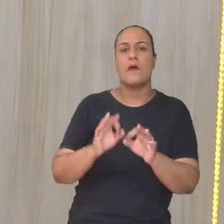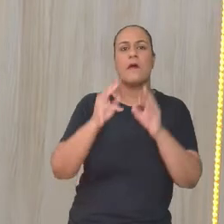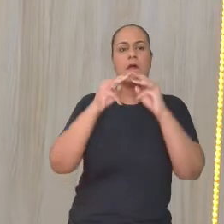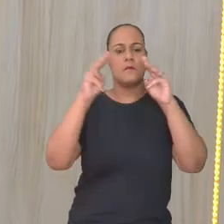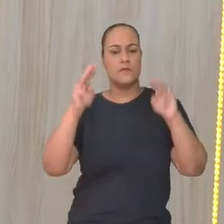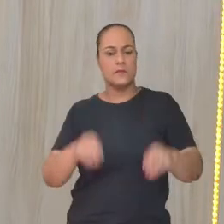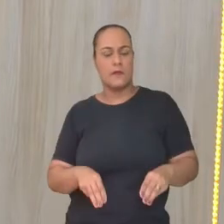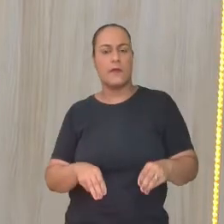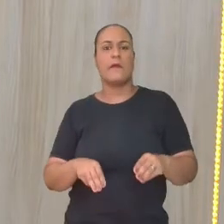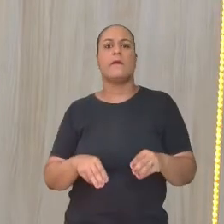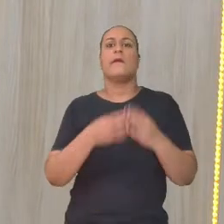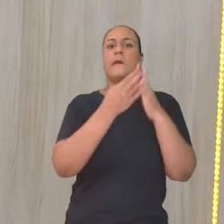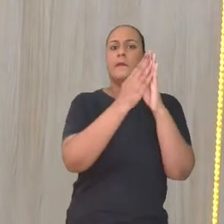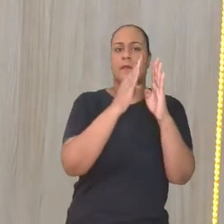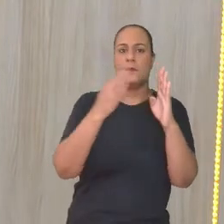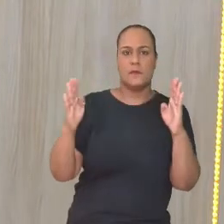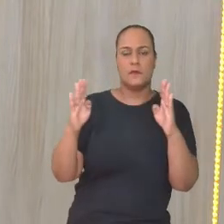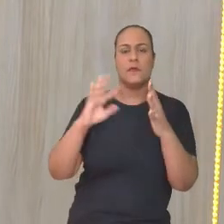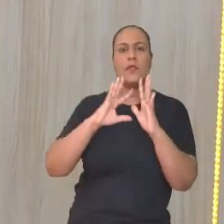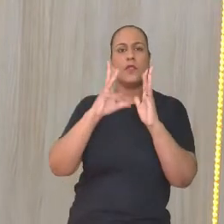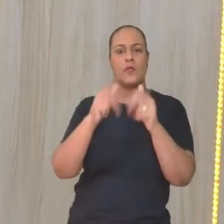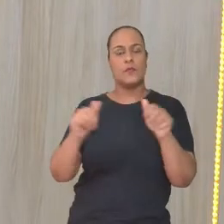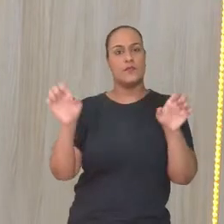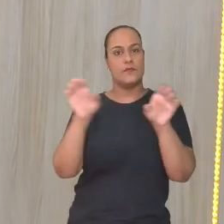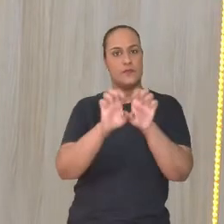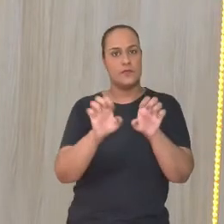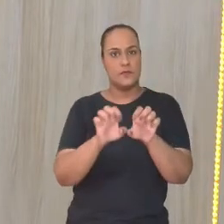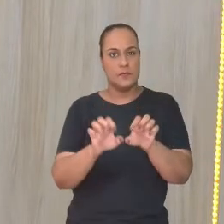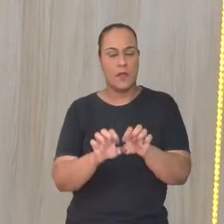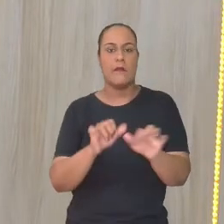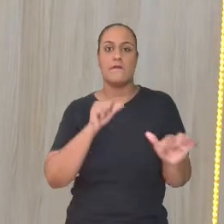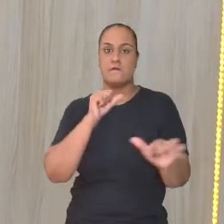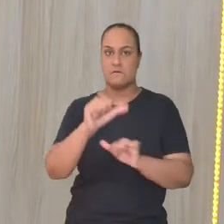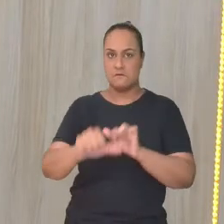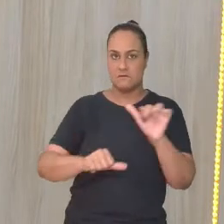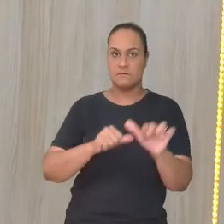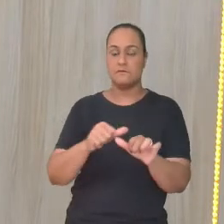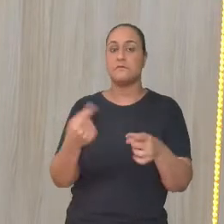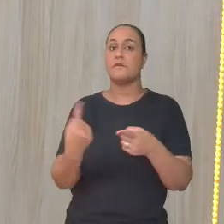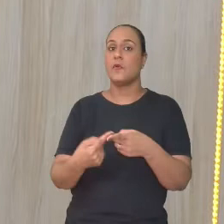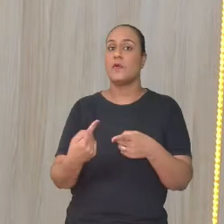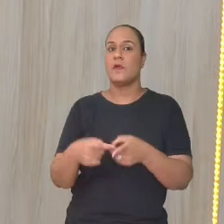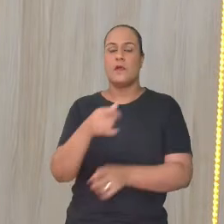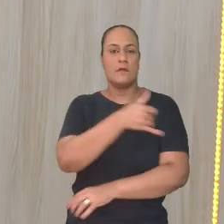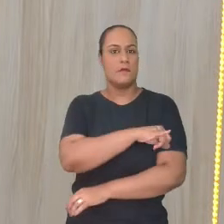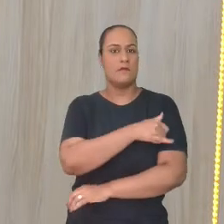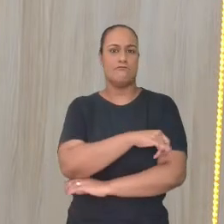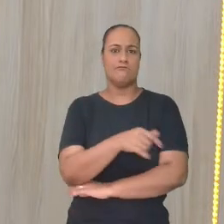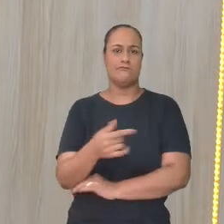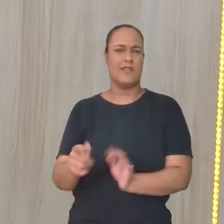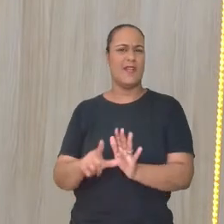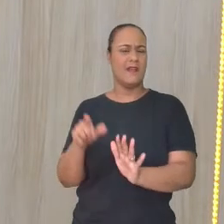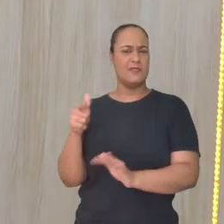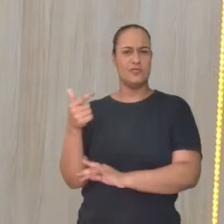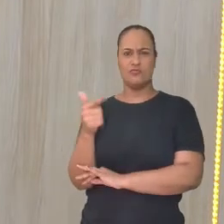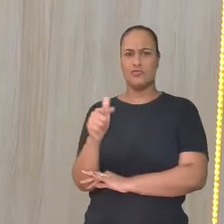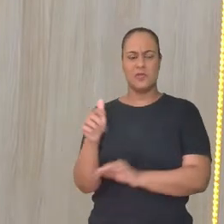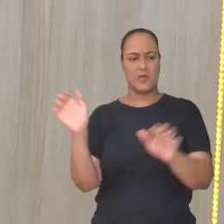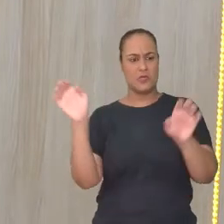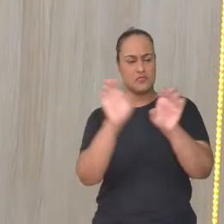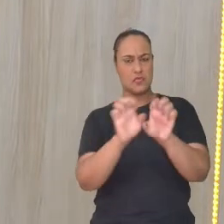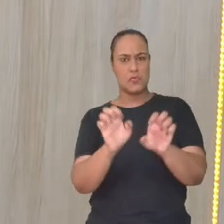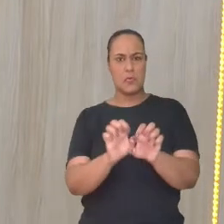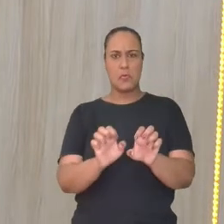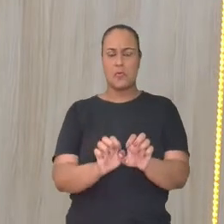museus, bibliotecas, toda uma estrutura foi modificada, porque o Rio de Janeiro não tinha, né, essa estrutura toda e,